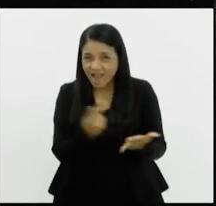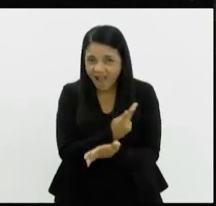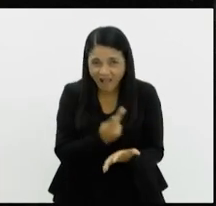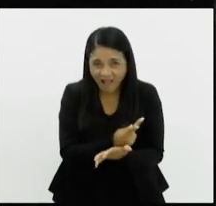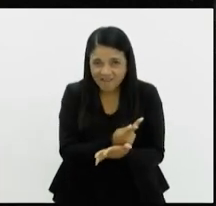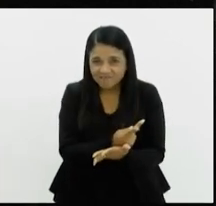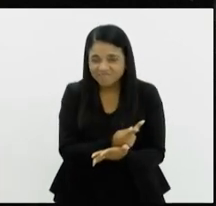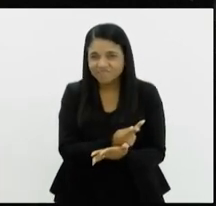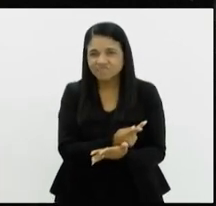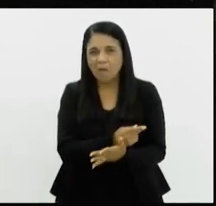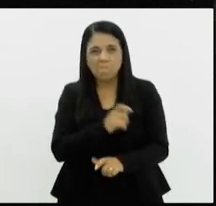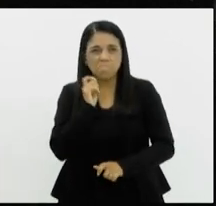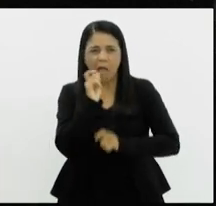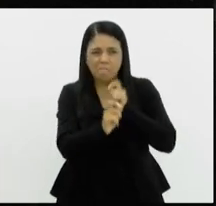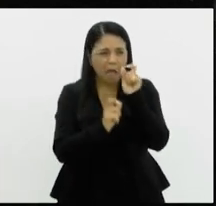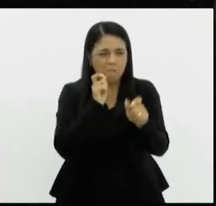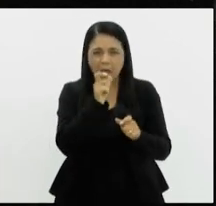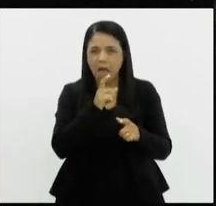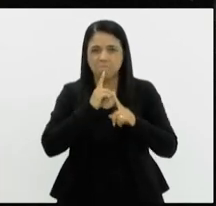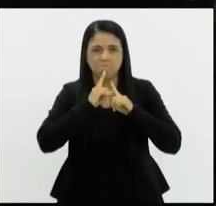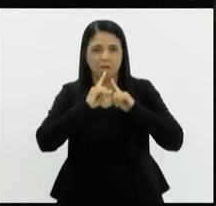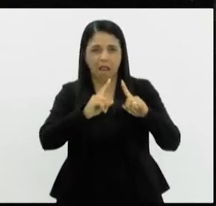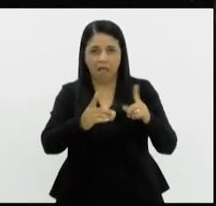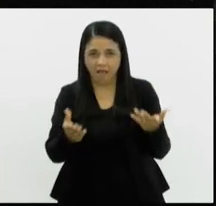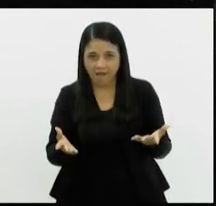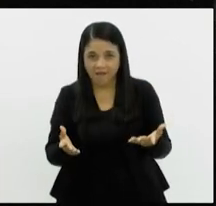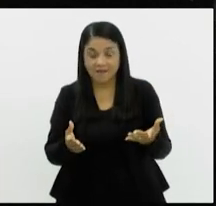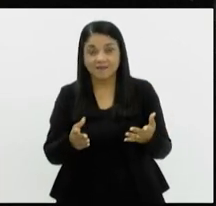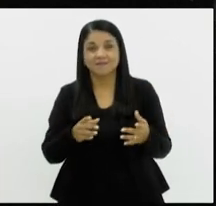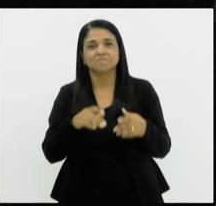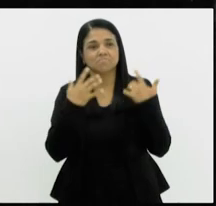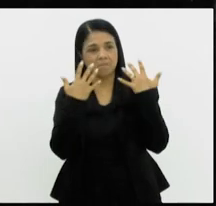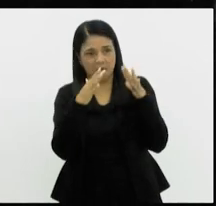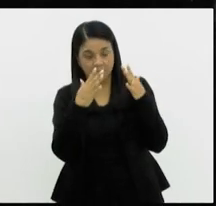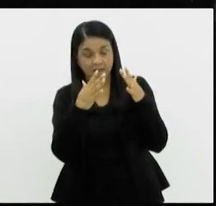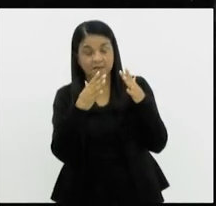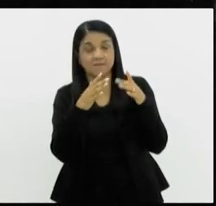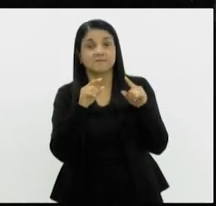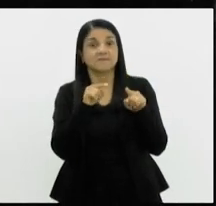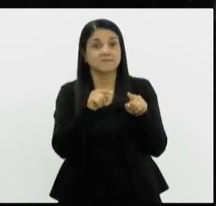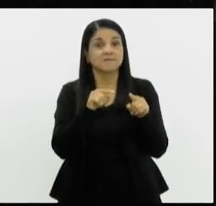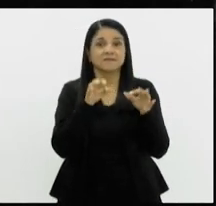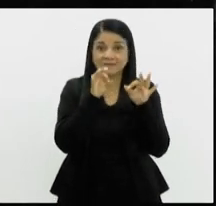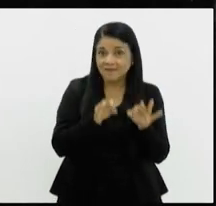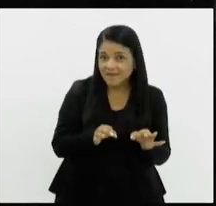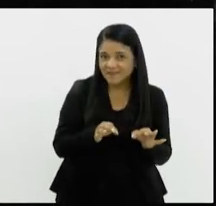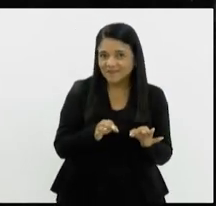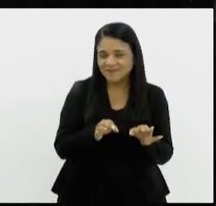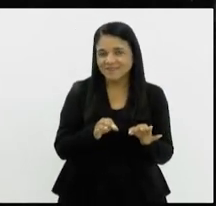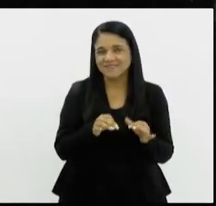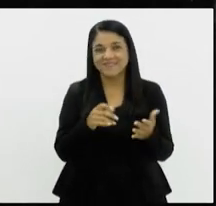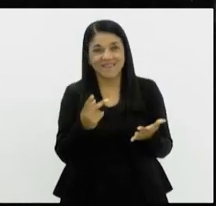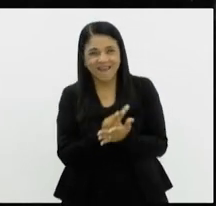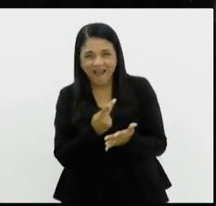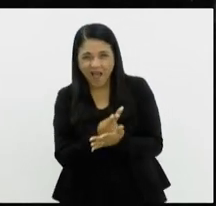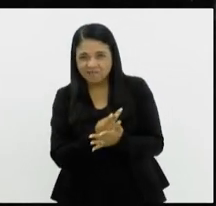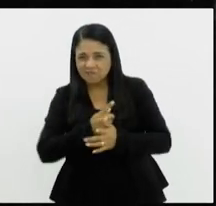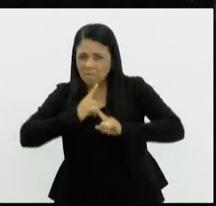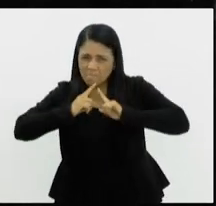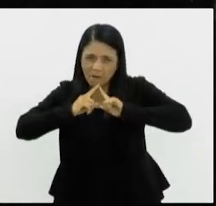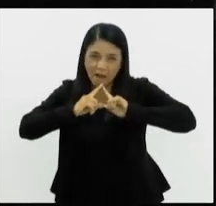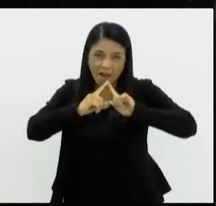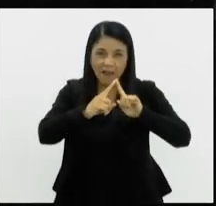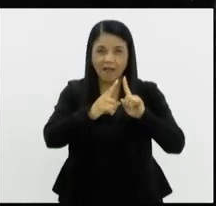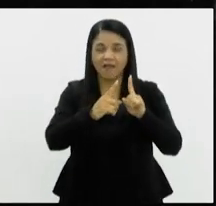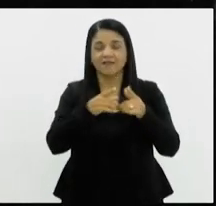errar deu certo parabéns se deu errado aí como muito bem colocou o deputado que me antecedeu seriam